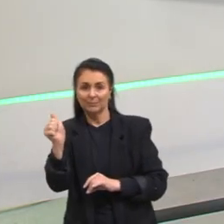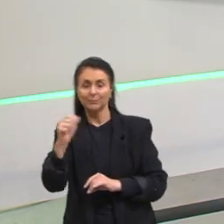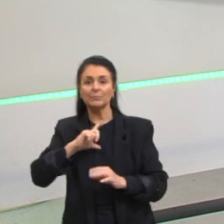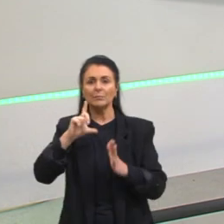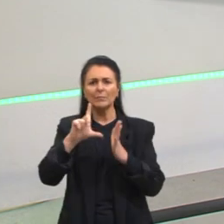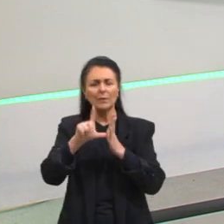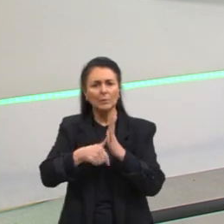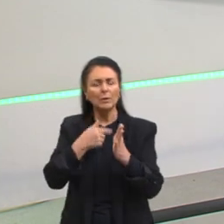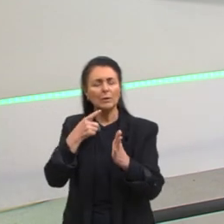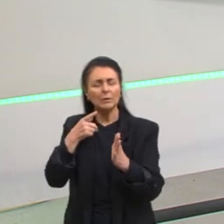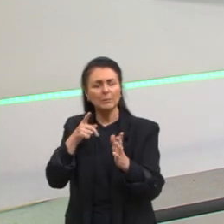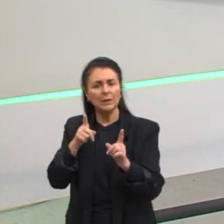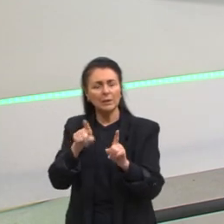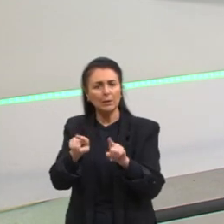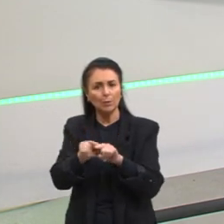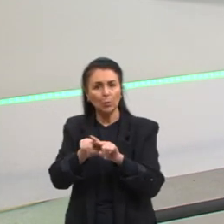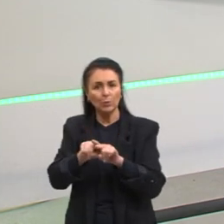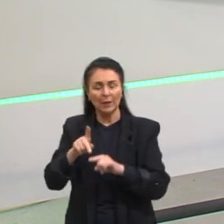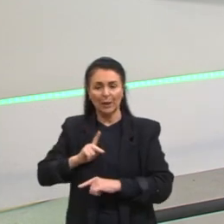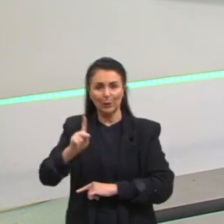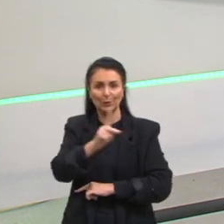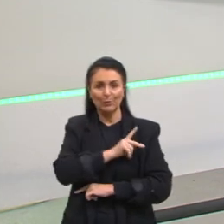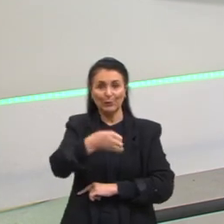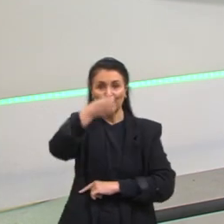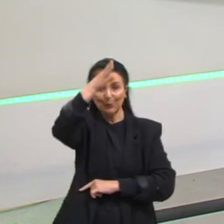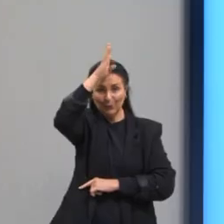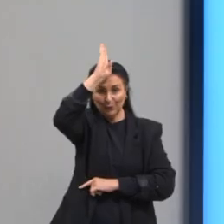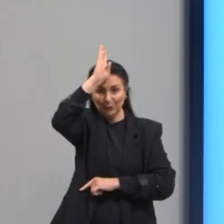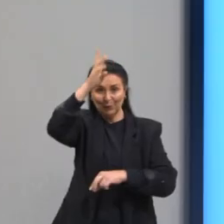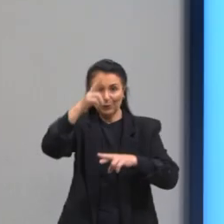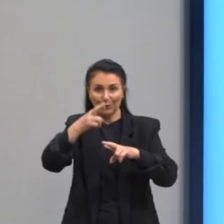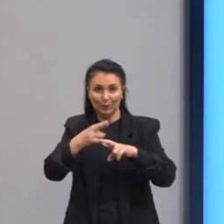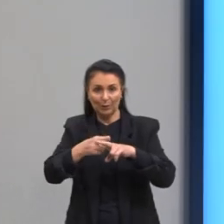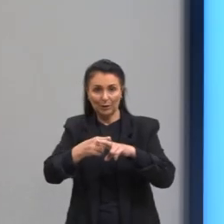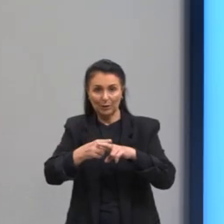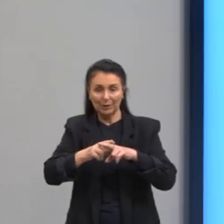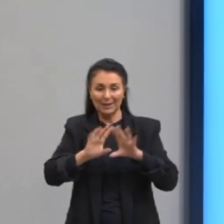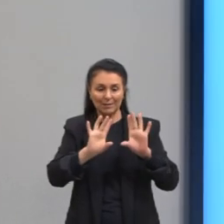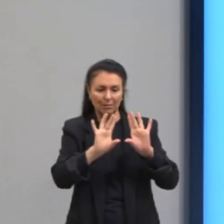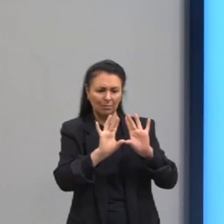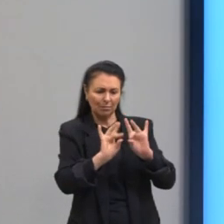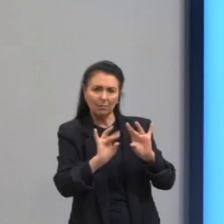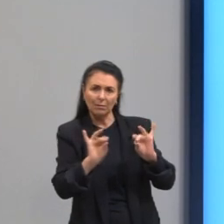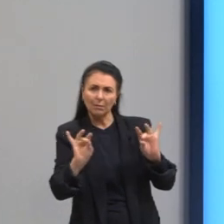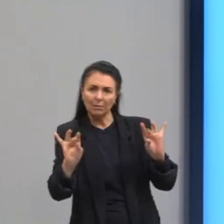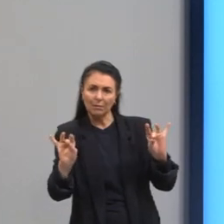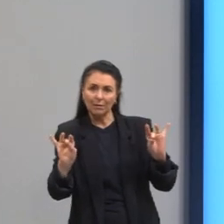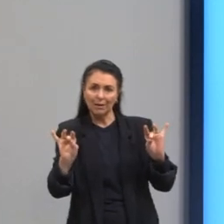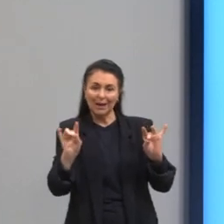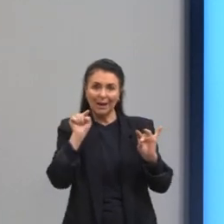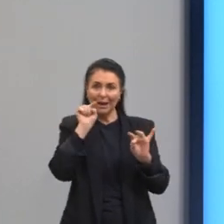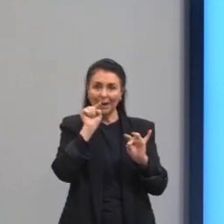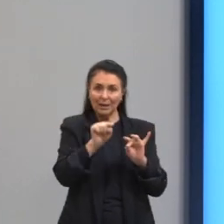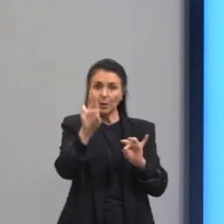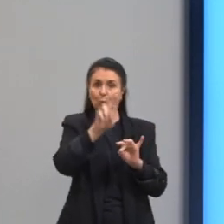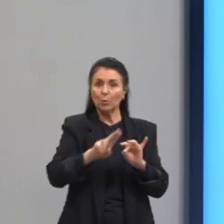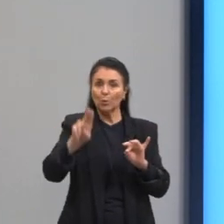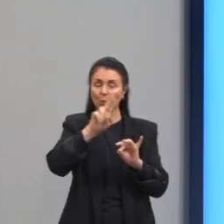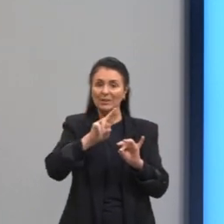muita produção de afresco é ainda nessa argila uma descida é depositado a